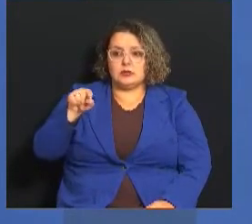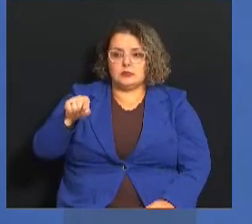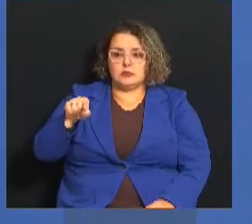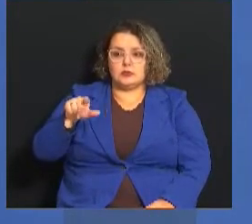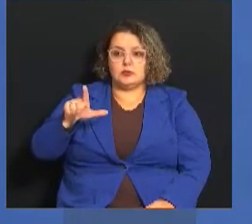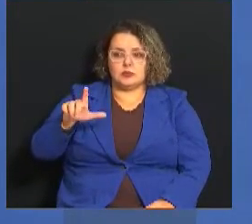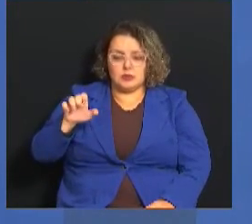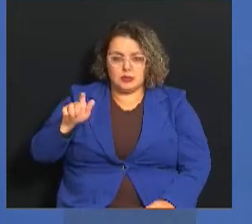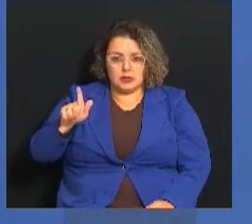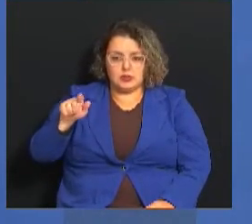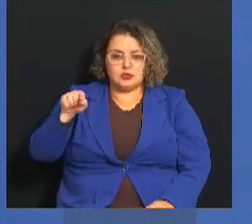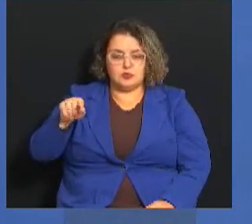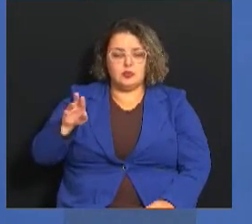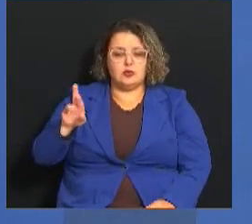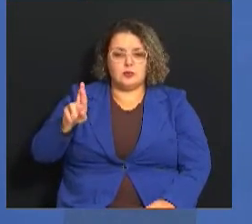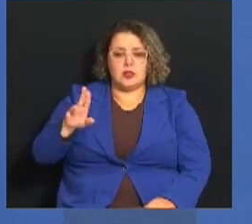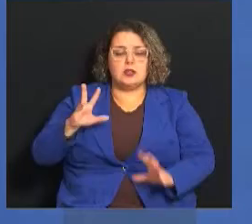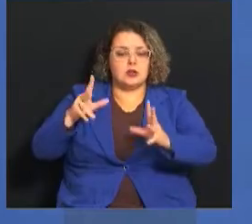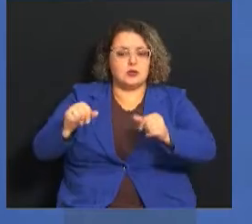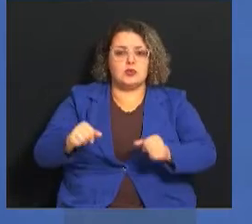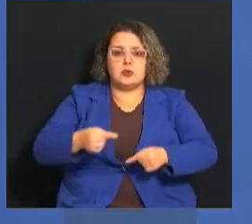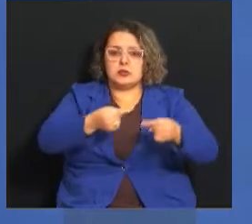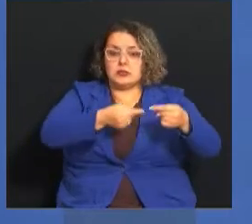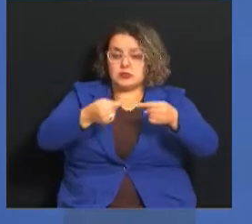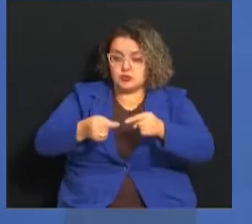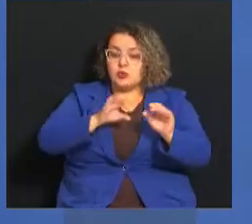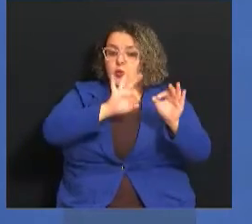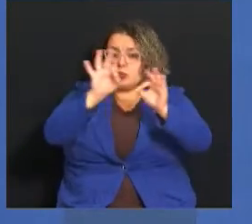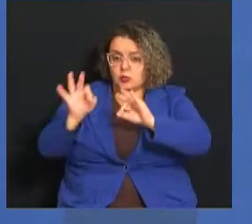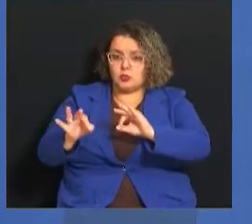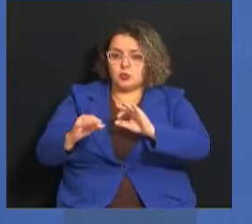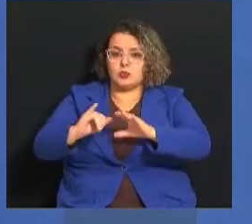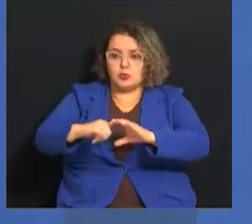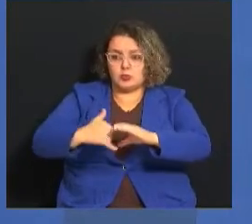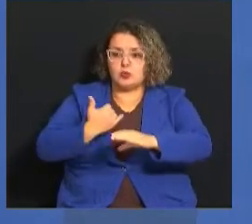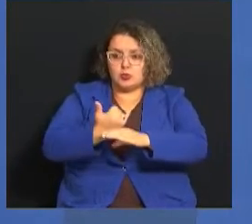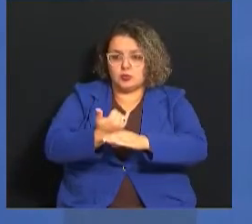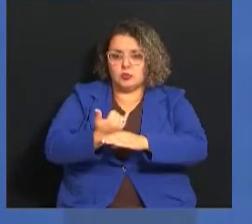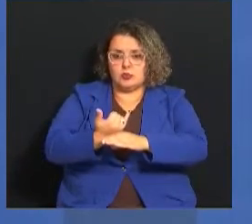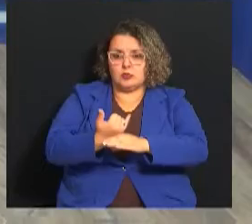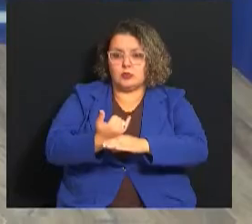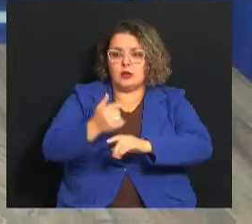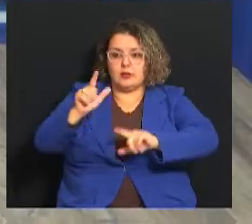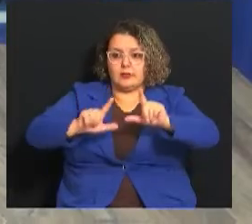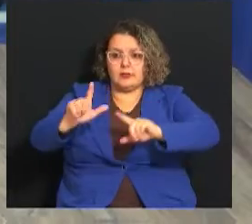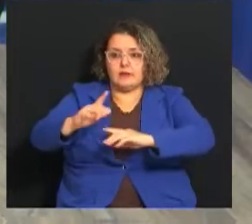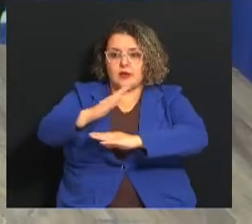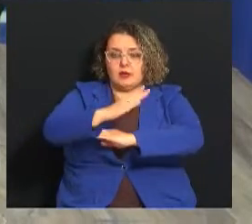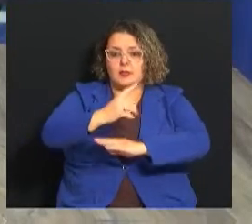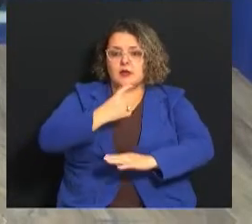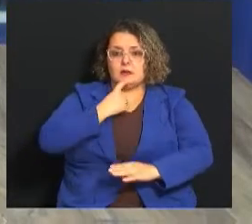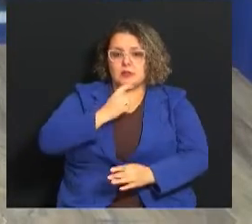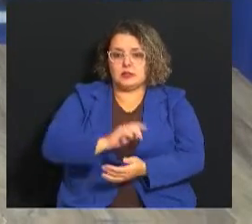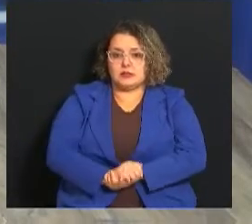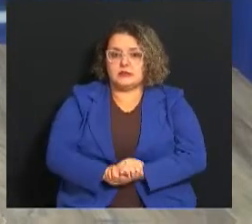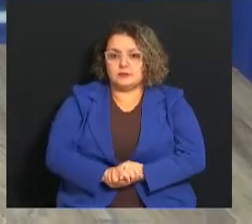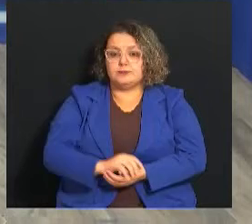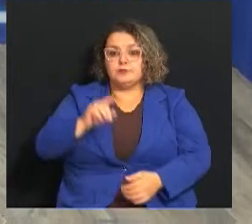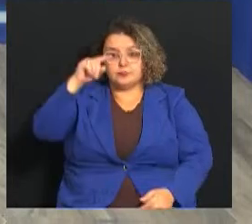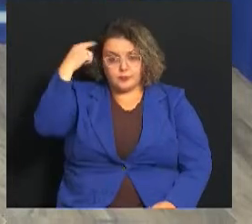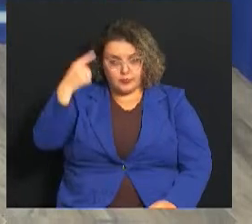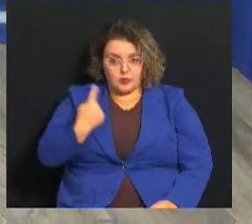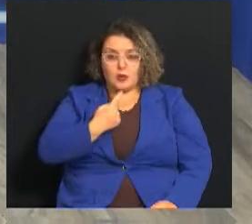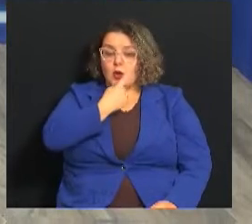www.campinas.sp.leg.br e todas as discussões você acompanha no youtube.com/TV Câmara Campinas. E Mirna Abreu, ontem,